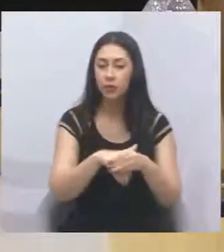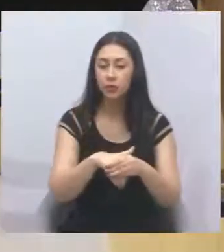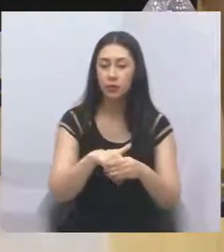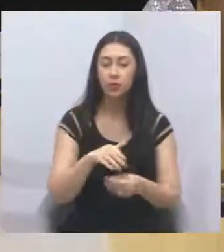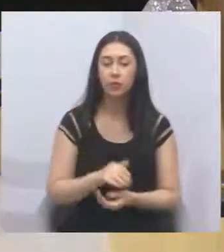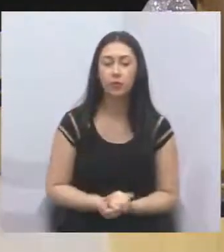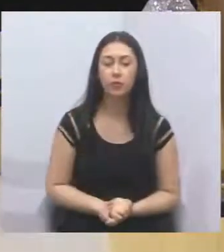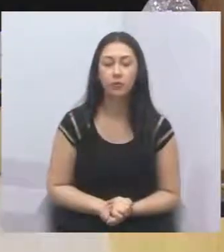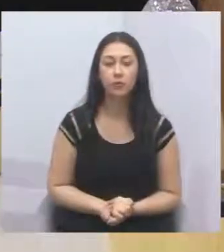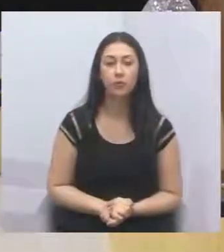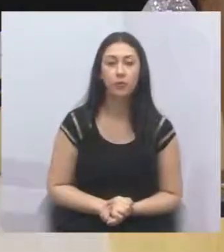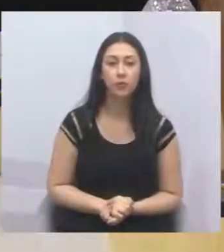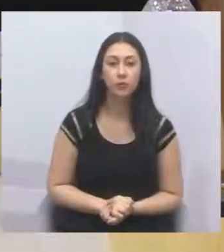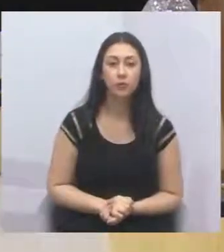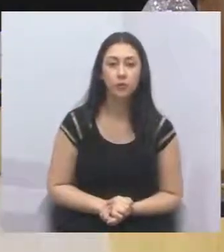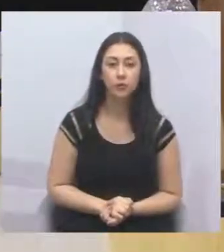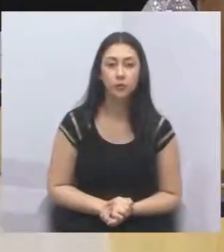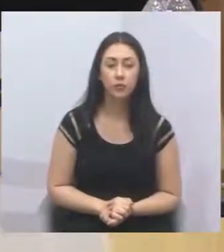presidente.